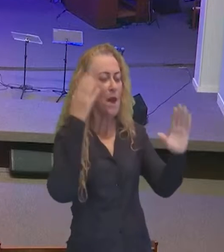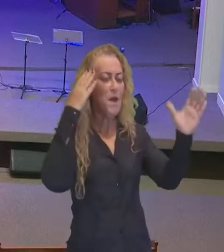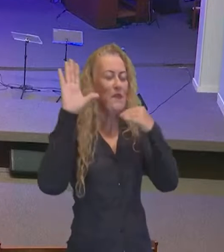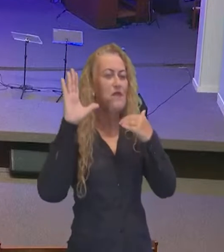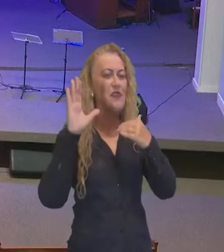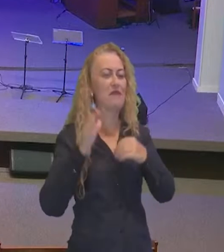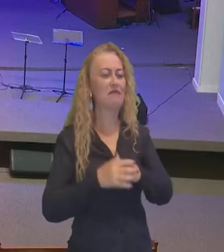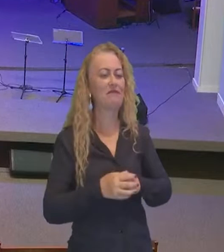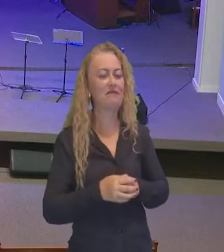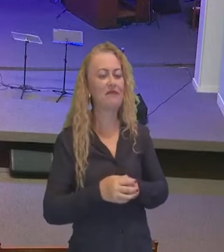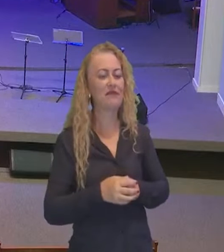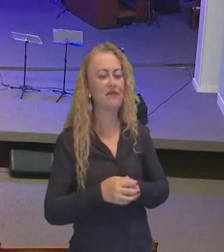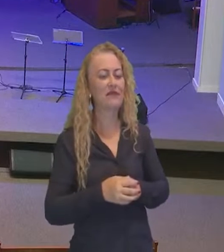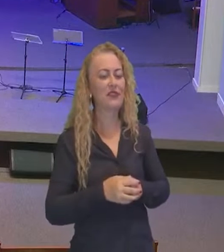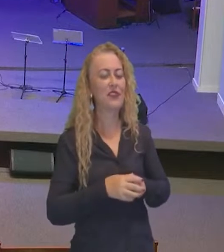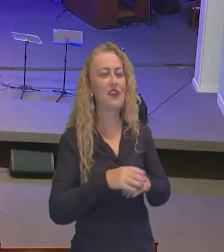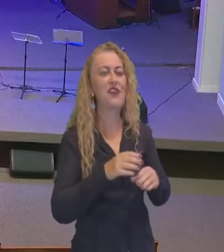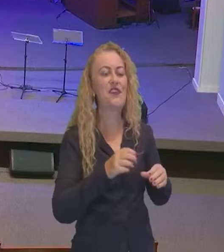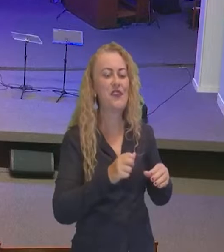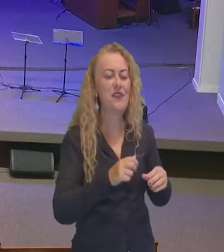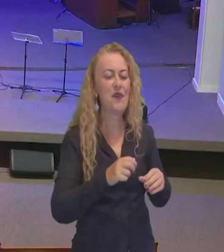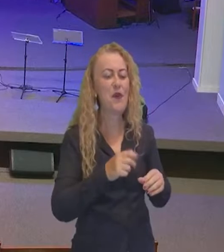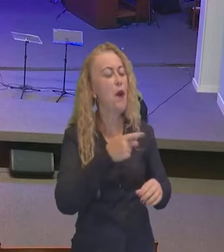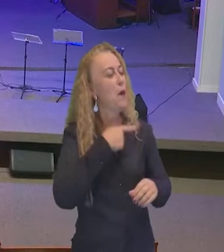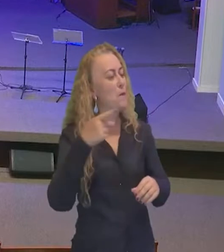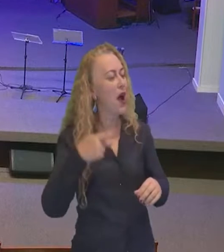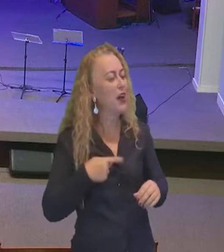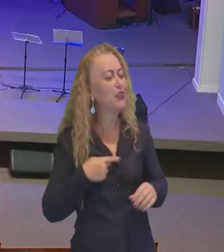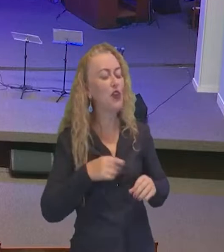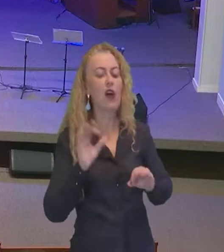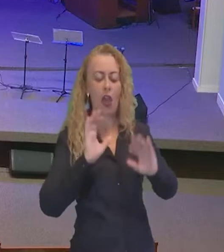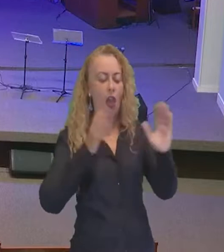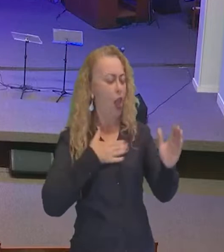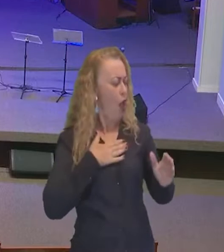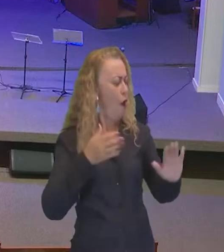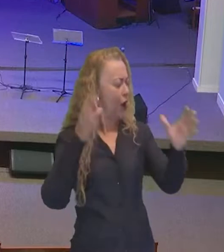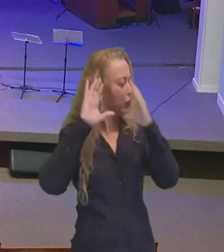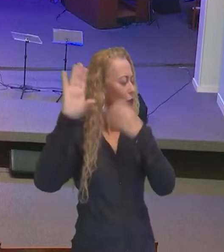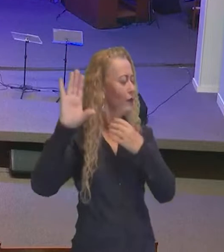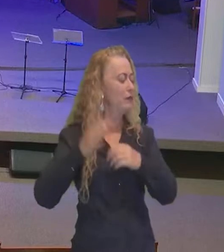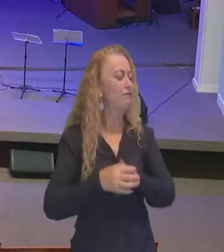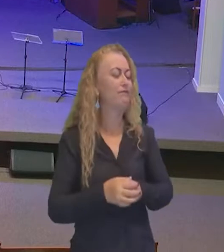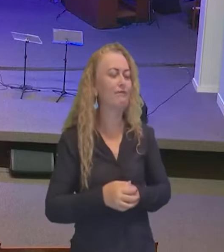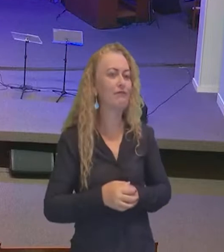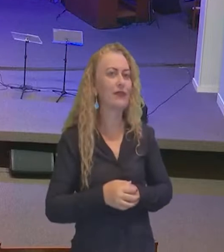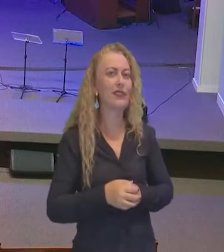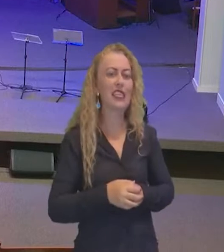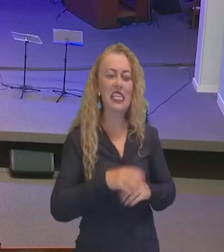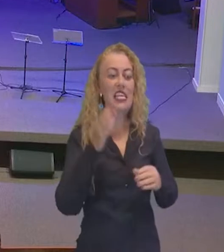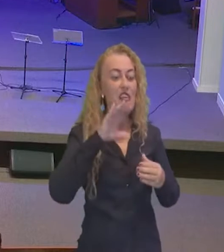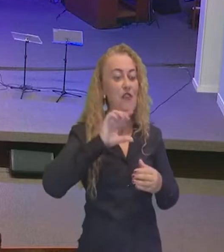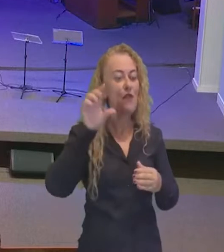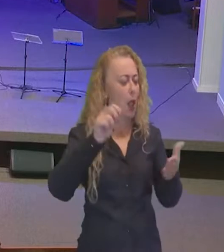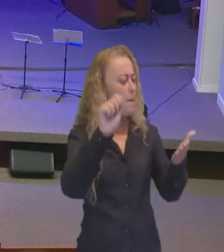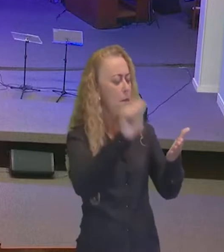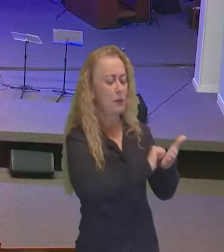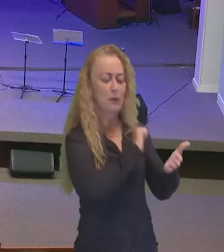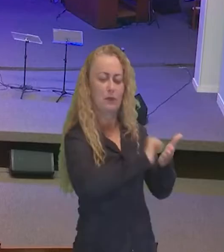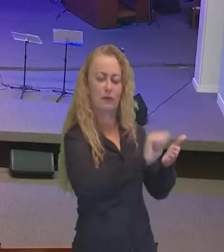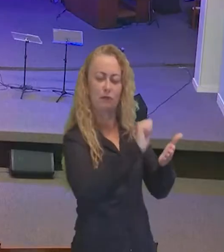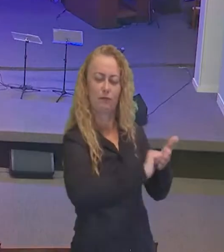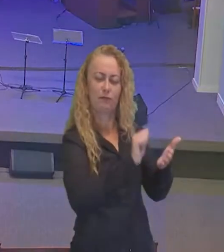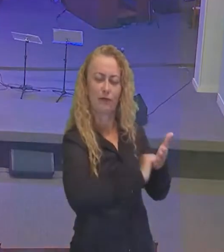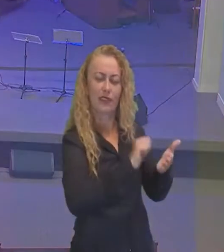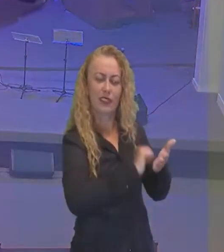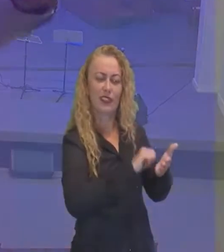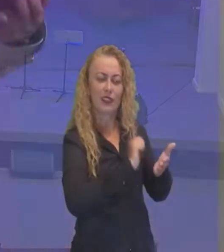o ofício diaconal. Diácono é uma bênção. Deixa com eles, irmão, resolvem tudo. E os diáconos reuniram lá e